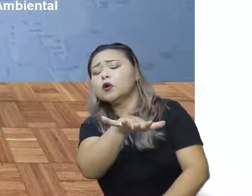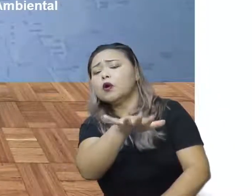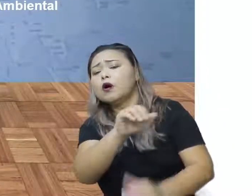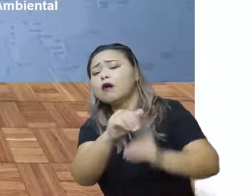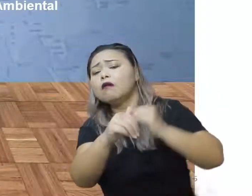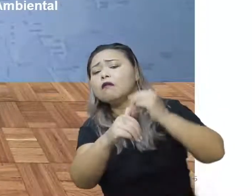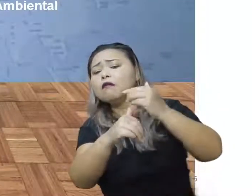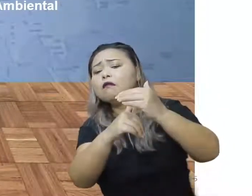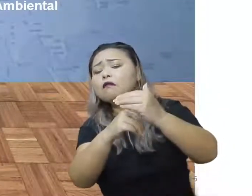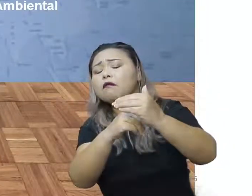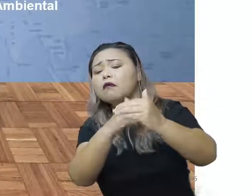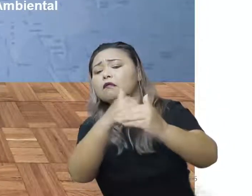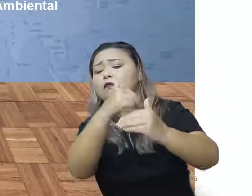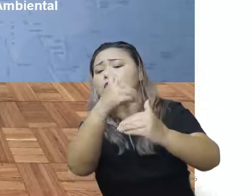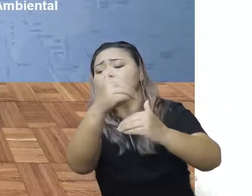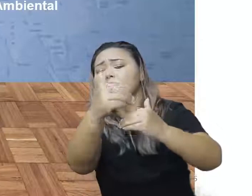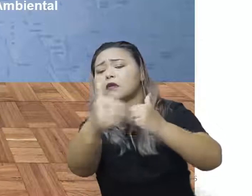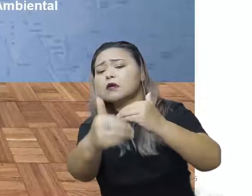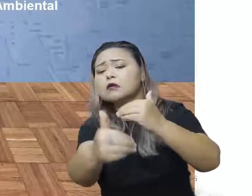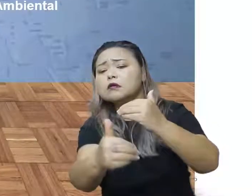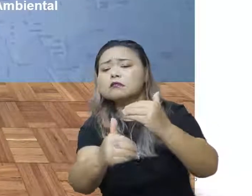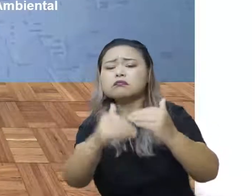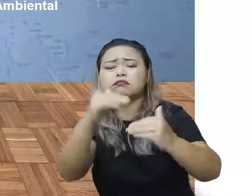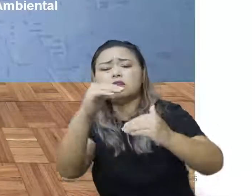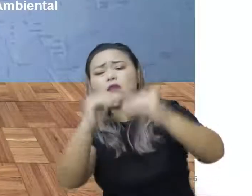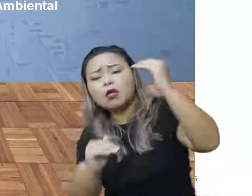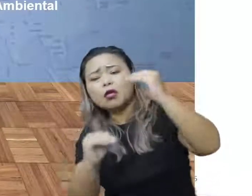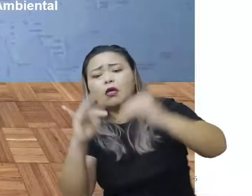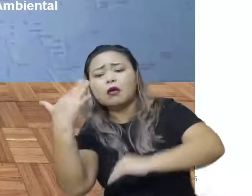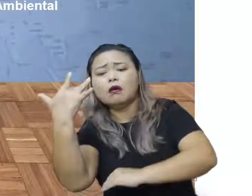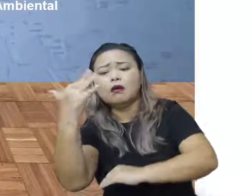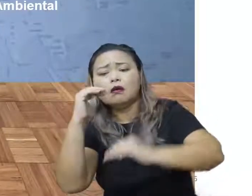vai gerar esse desequilíbrio.